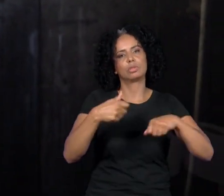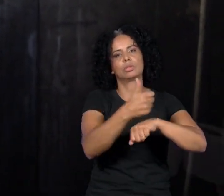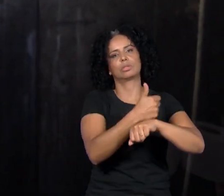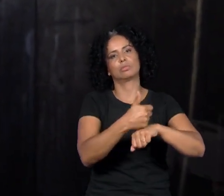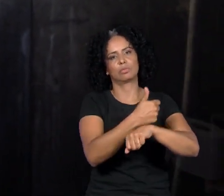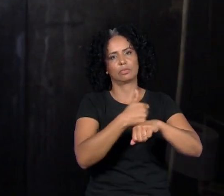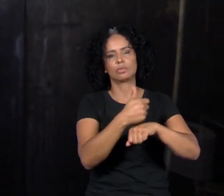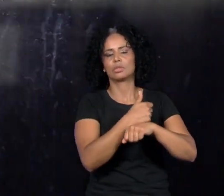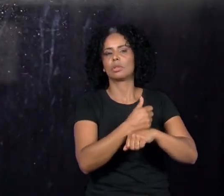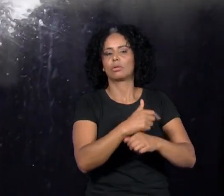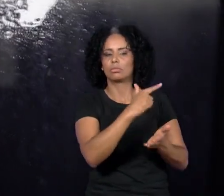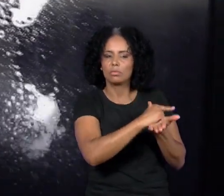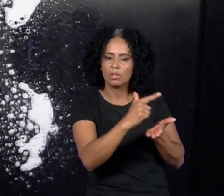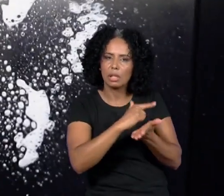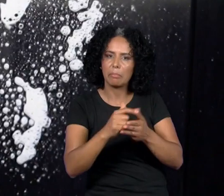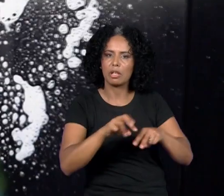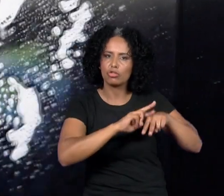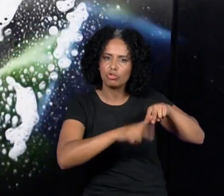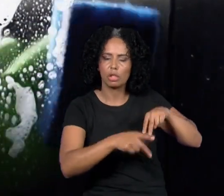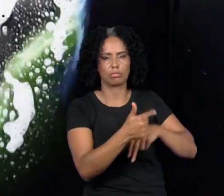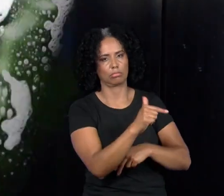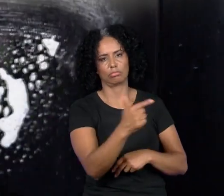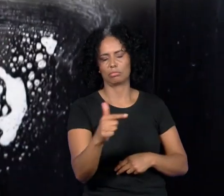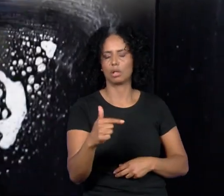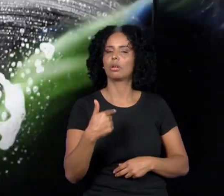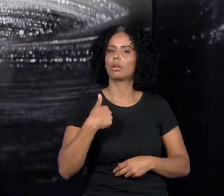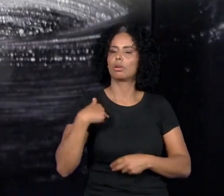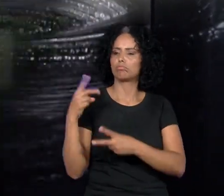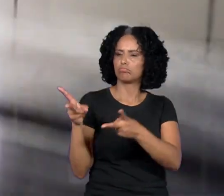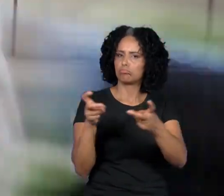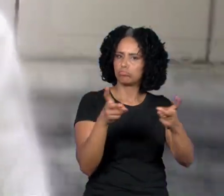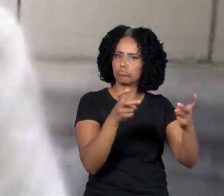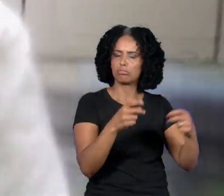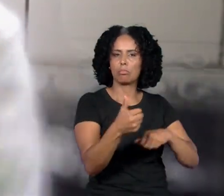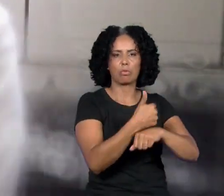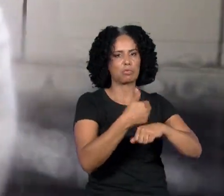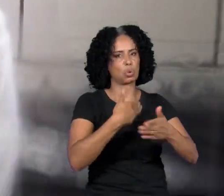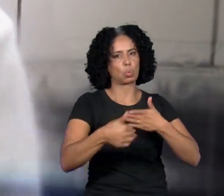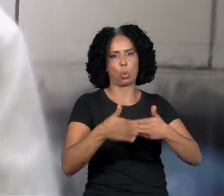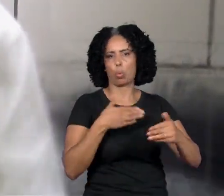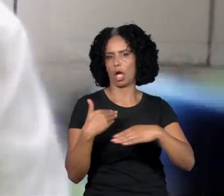limpeza não tem gênero. Eu sempre enxergo isso como uma profissão como qualquer outra.